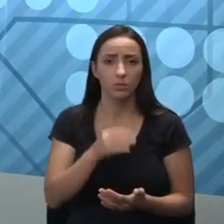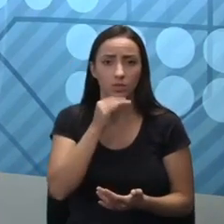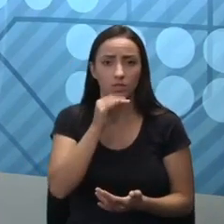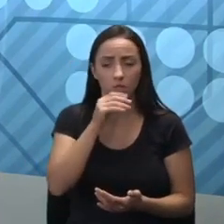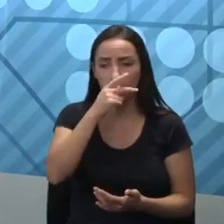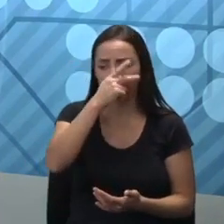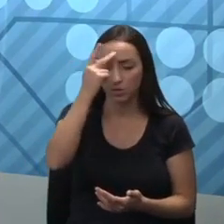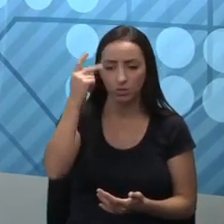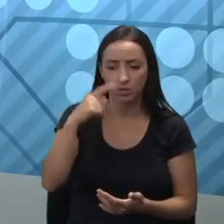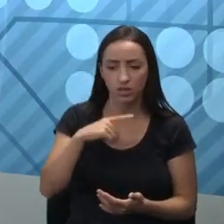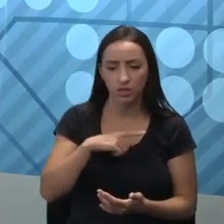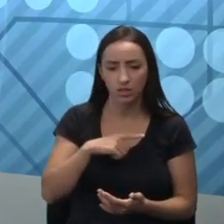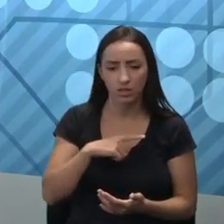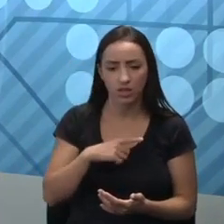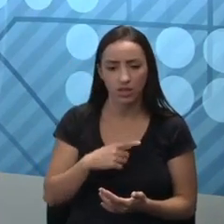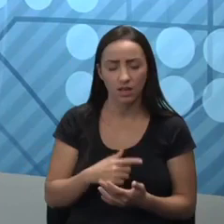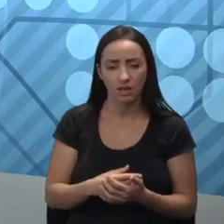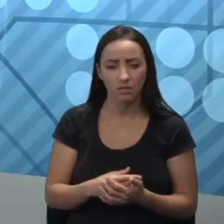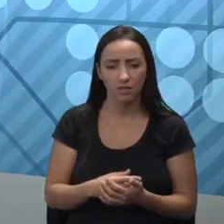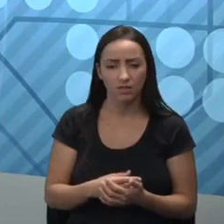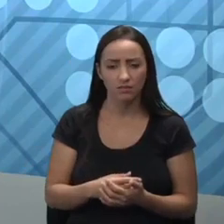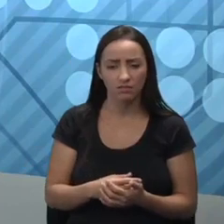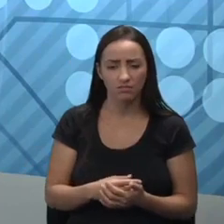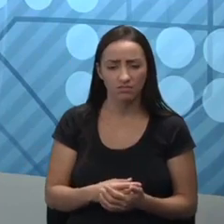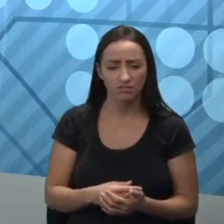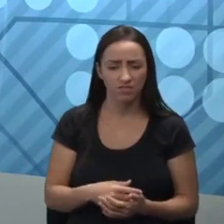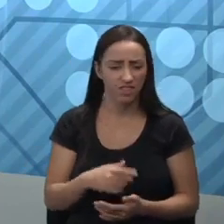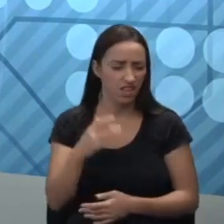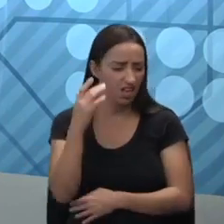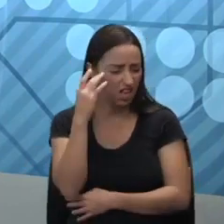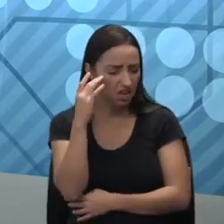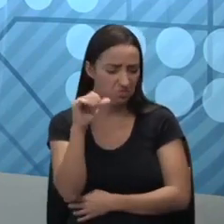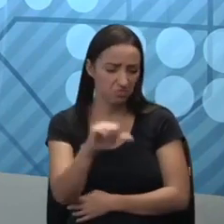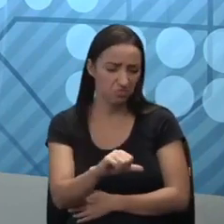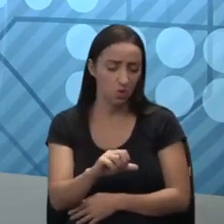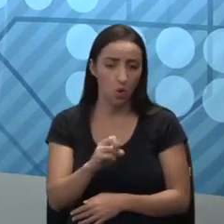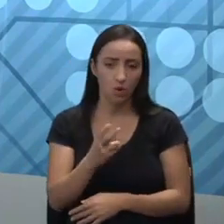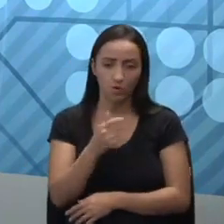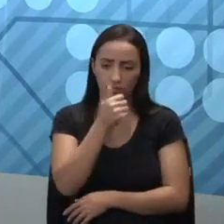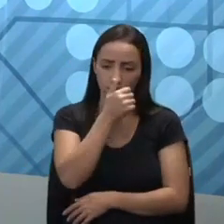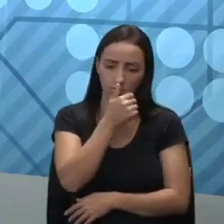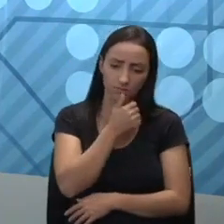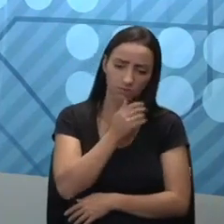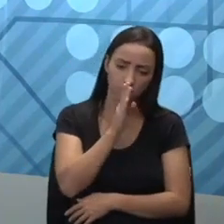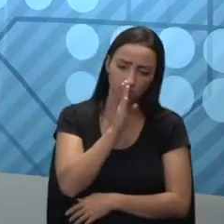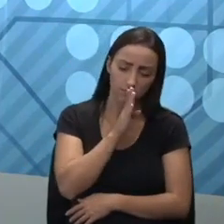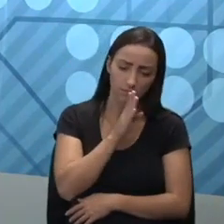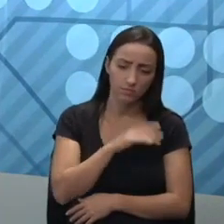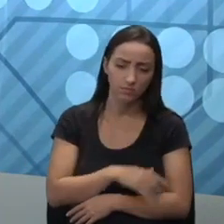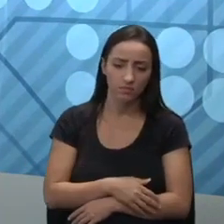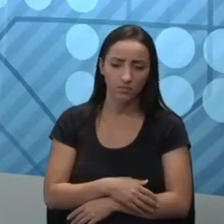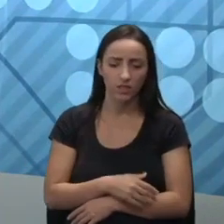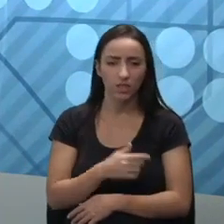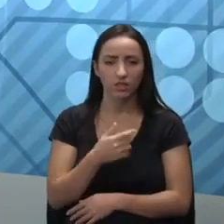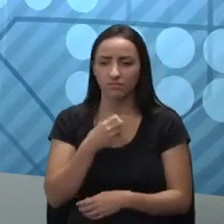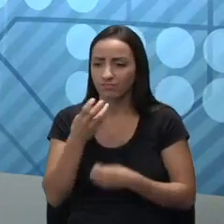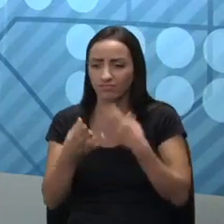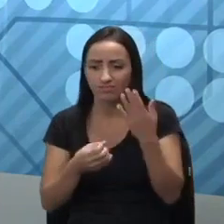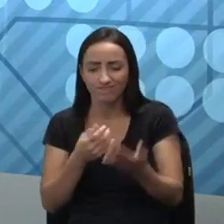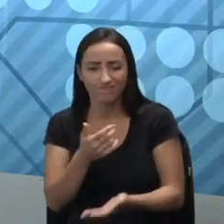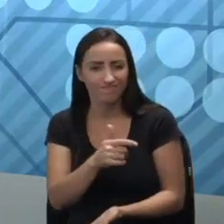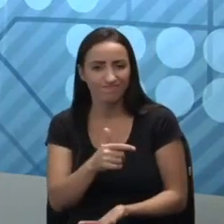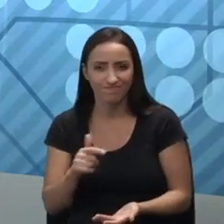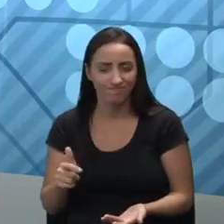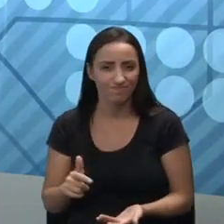pessoa que tem uma tendência a ser mais pessimista, mais introvertida, que não compartilha os seus